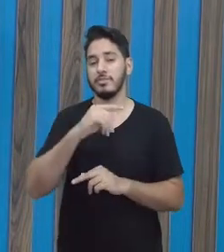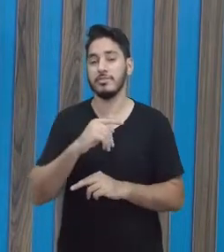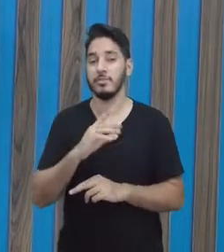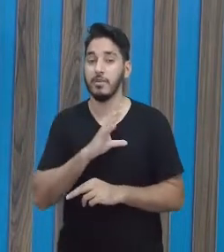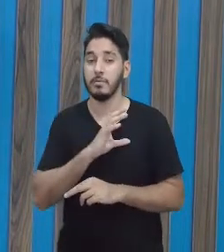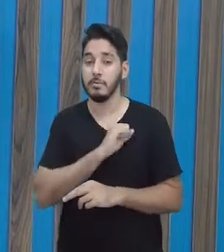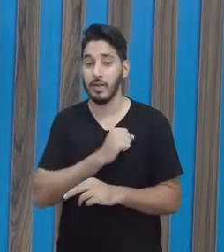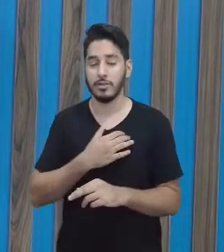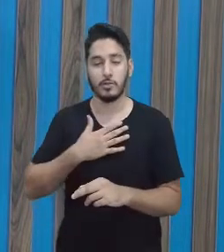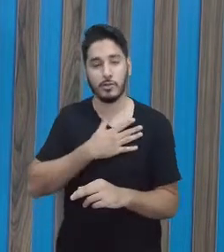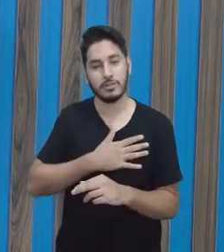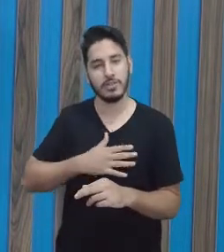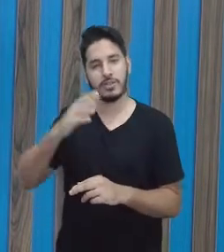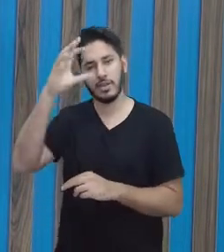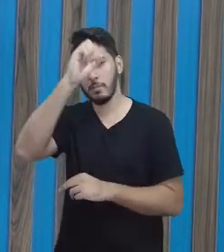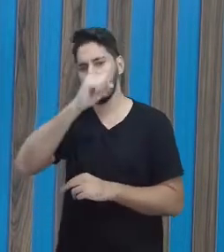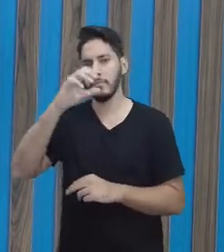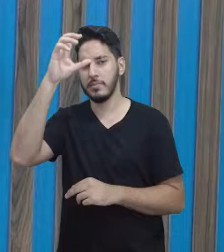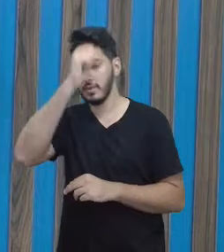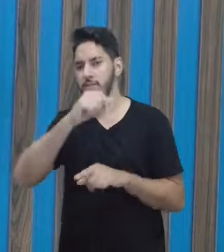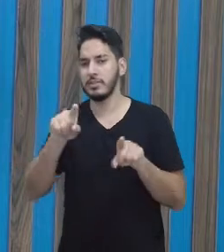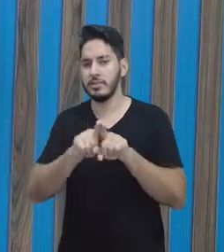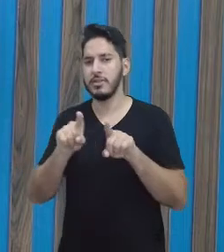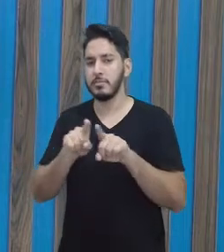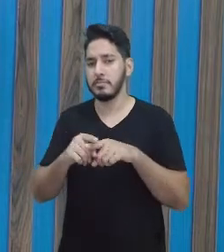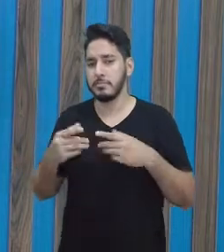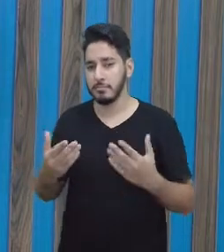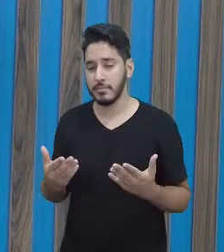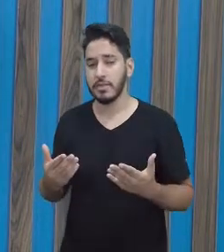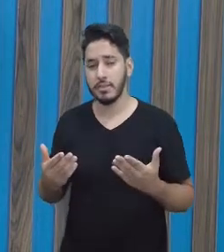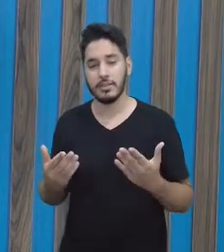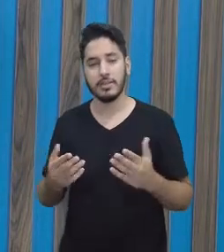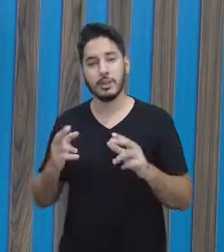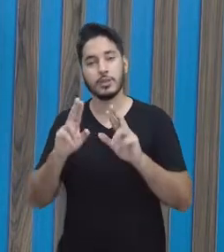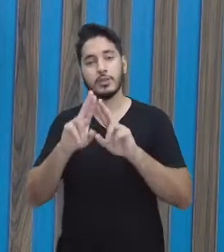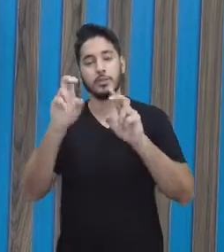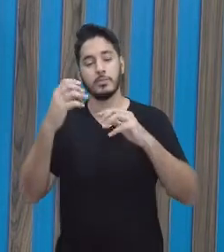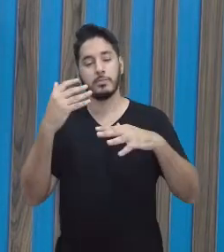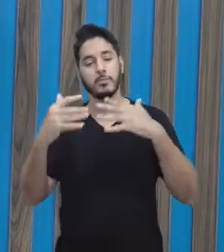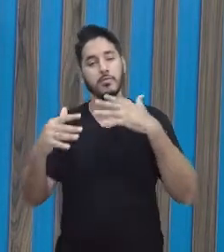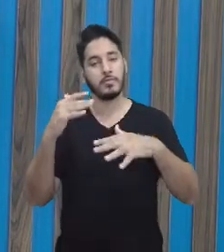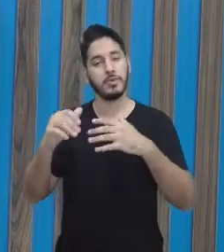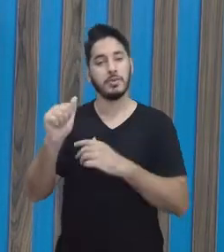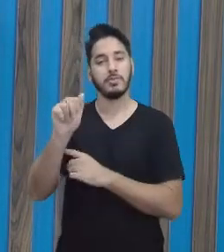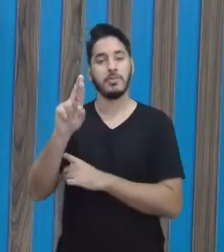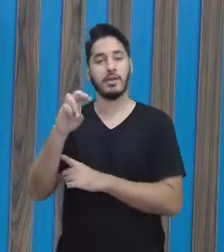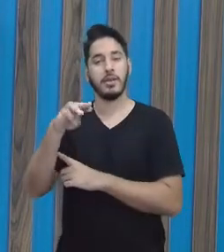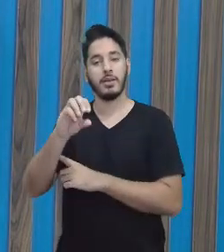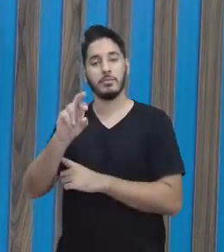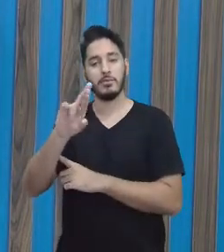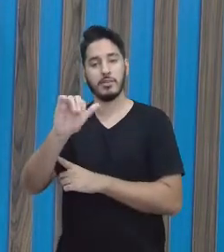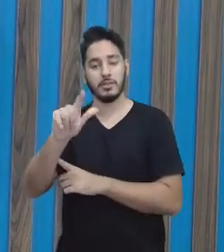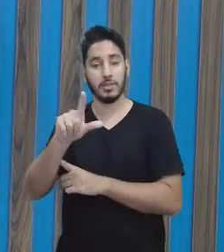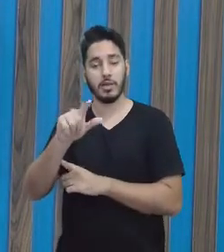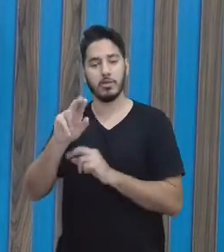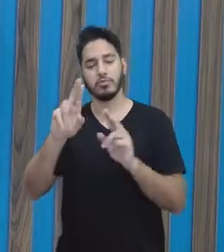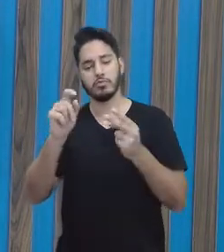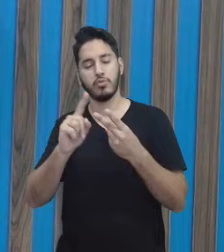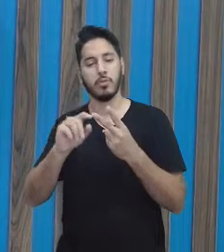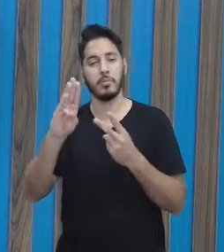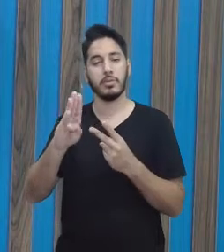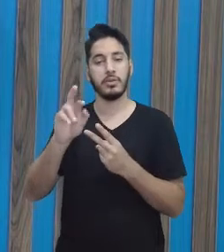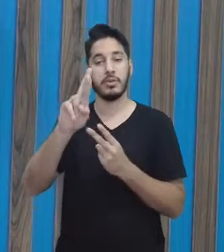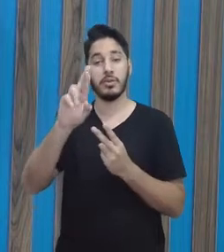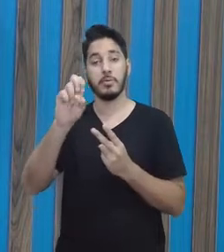gostado e tenham aprendido, né? Sim. Alguma coisa sobre o movimento armorial, sobre Brenan. Tenham tido,